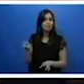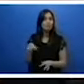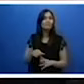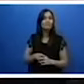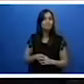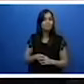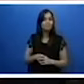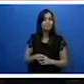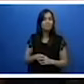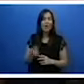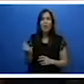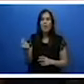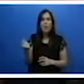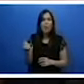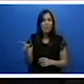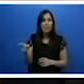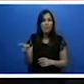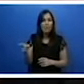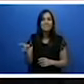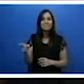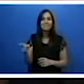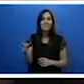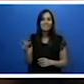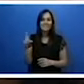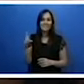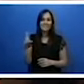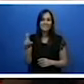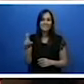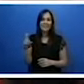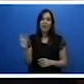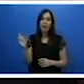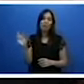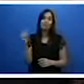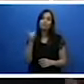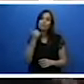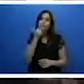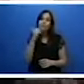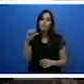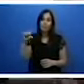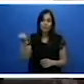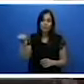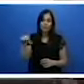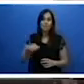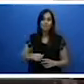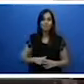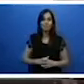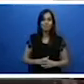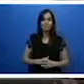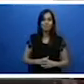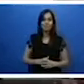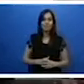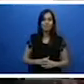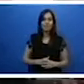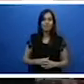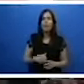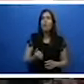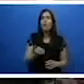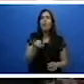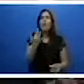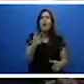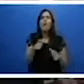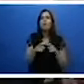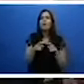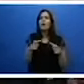a resposta que eu estou procurando, igual a 9. Então, voltaremos na pergunta.